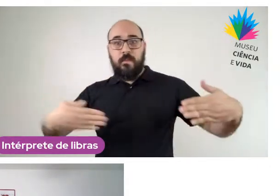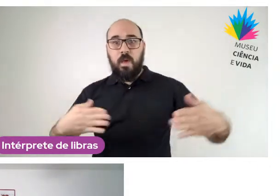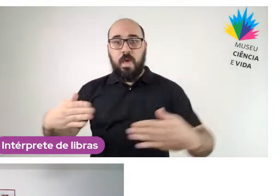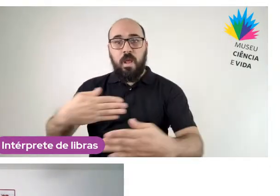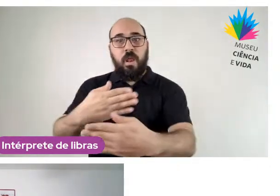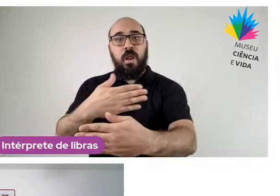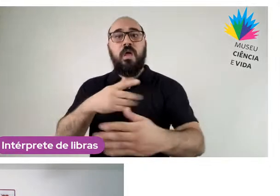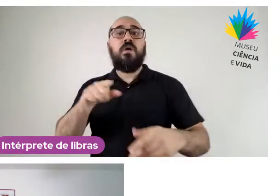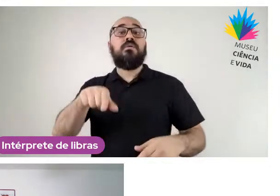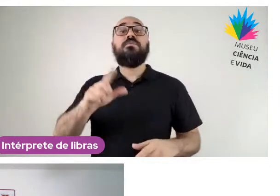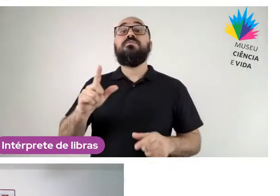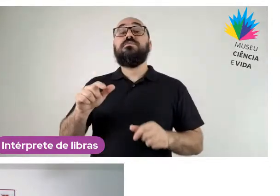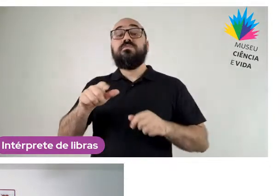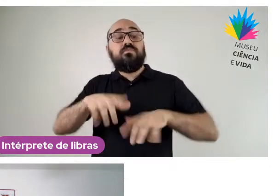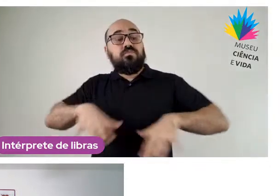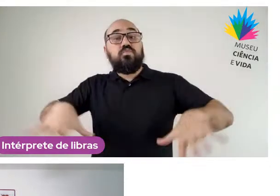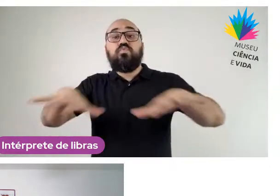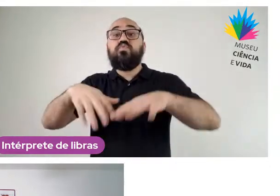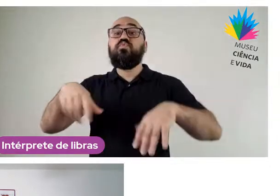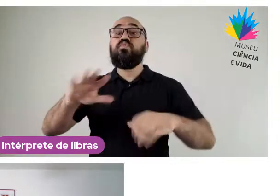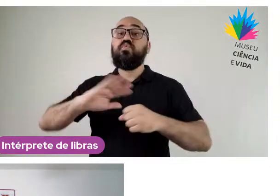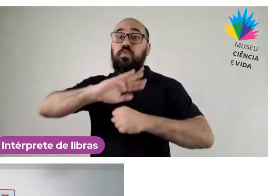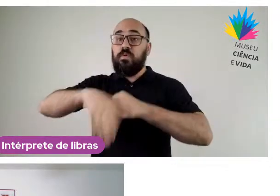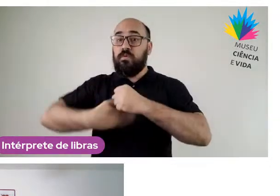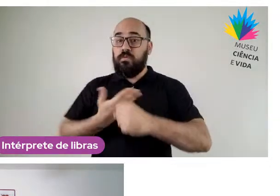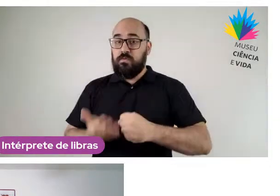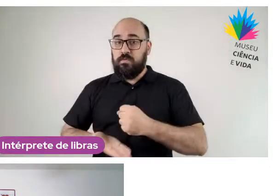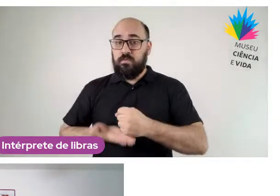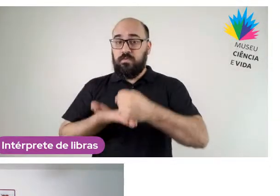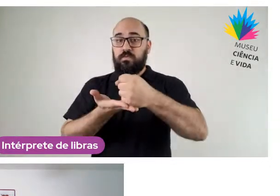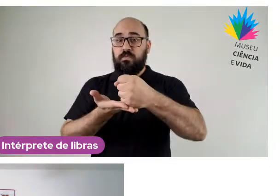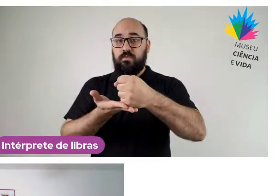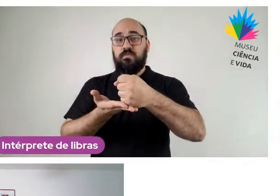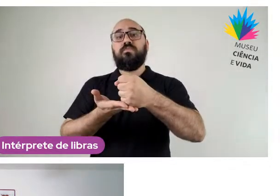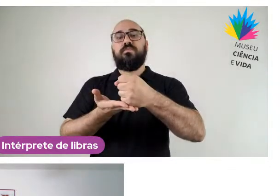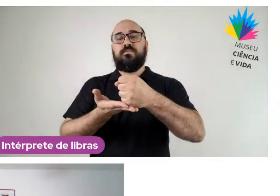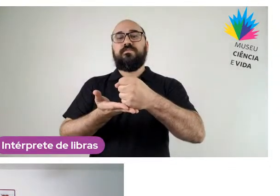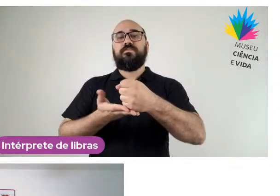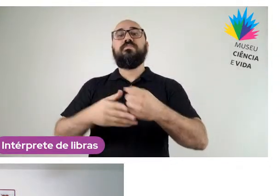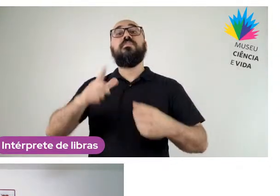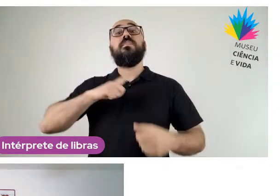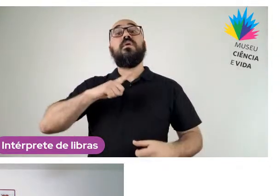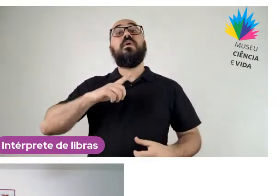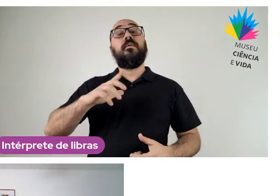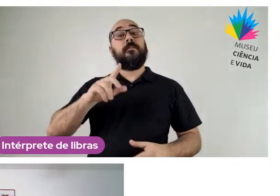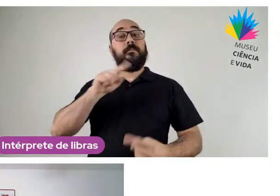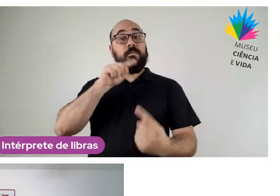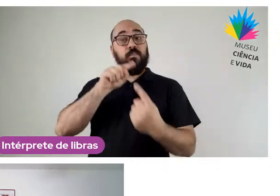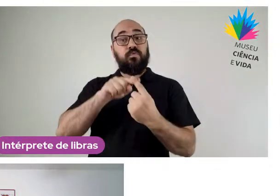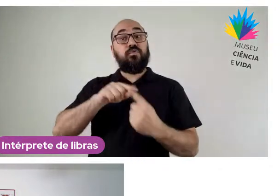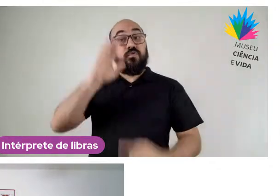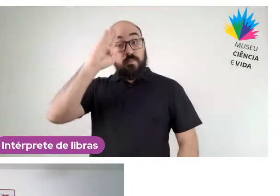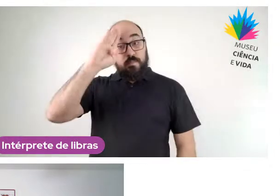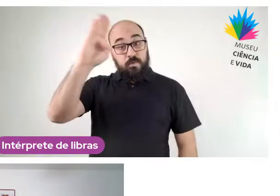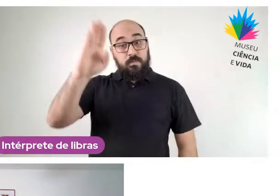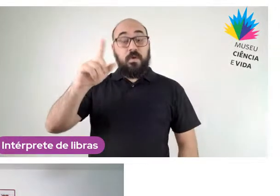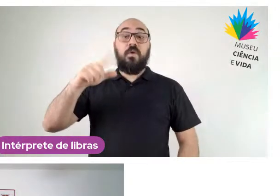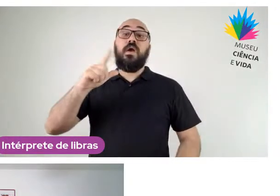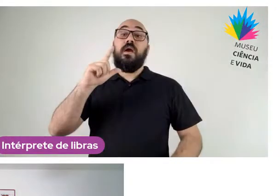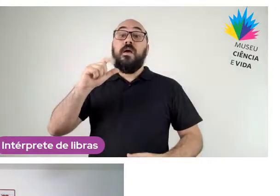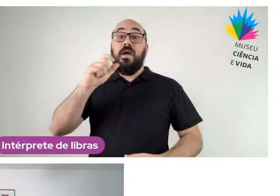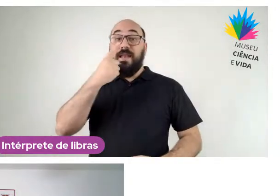marinhos para o desenvolvimento sustentável, tendo como algumas de suas metas principais a diminuição da poluição